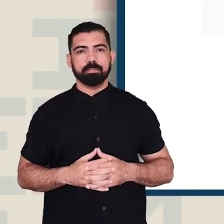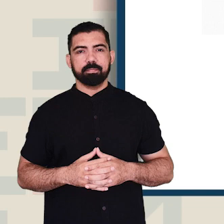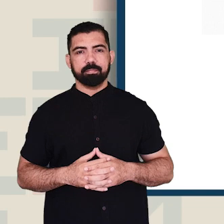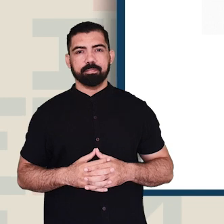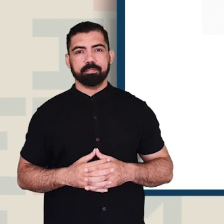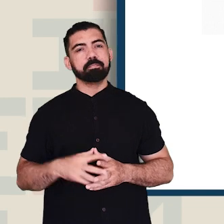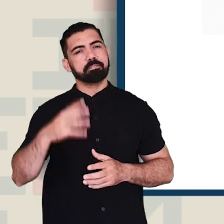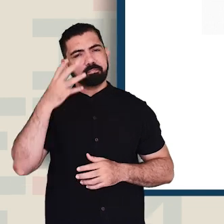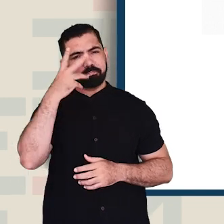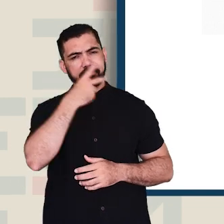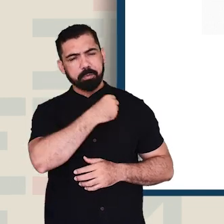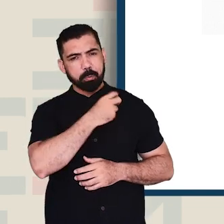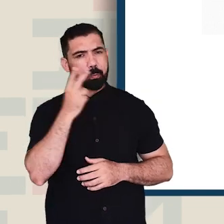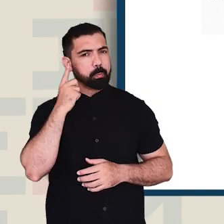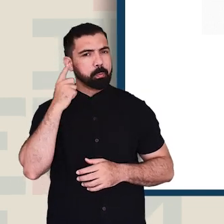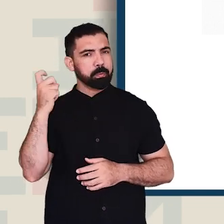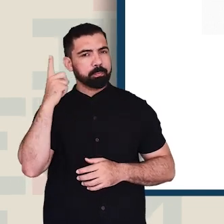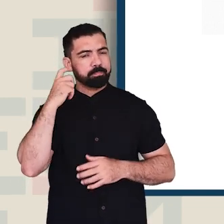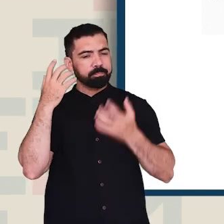Muito bonito.